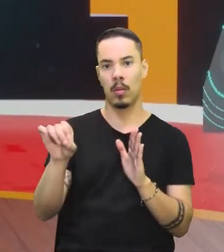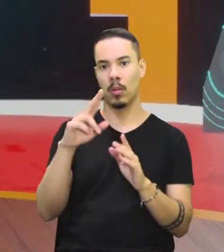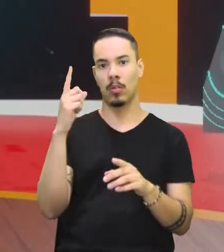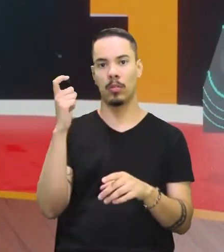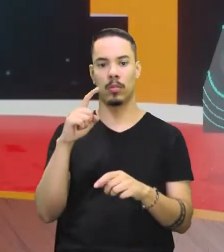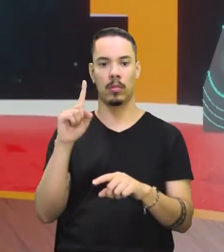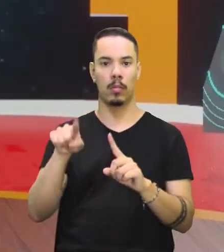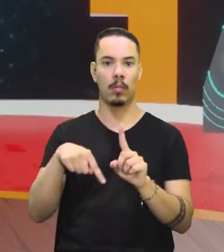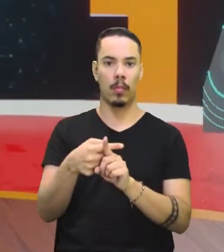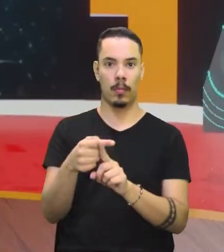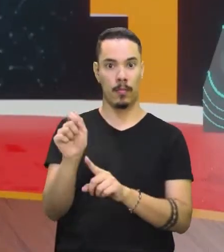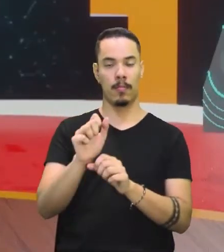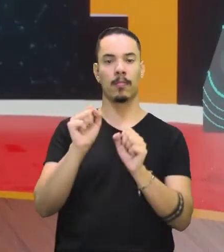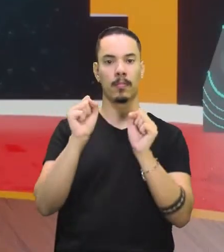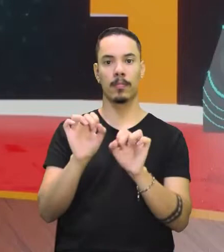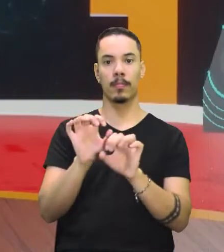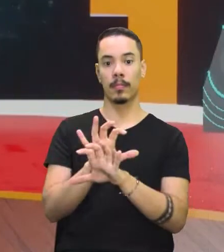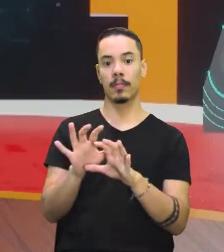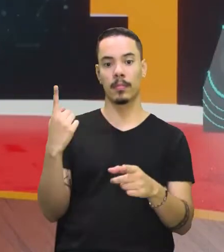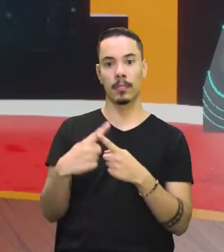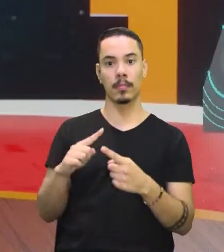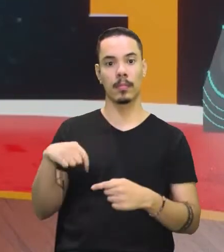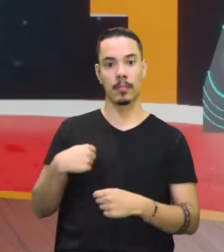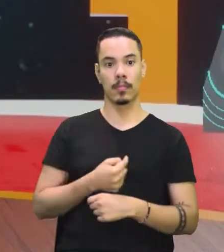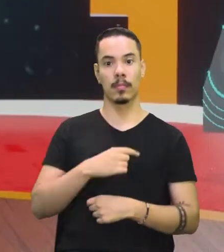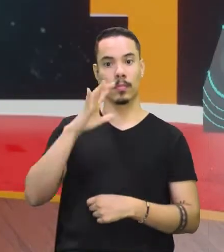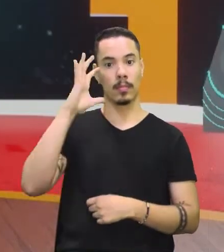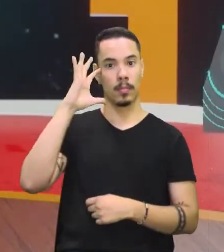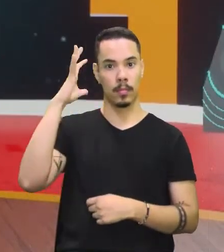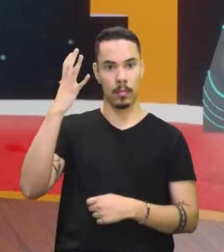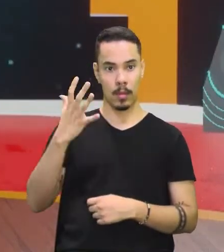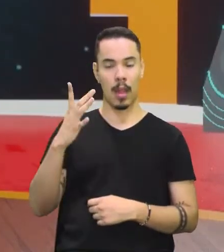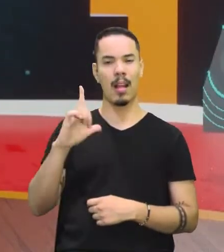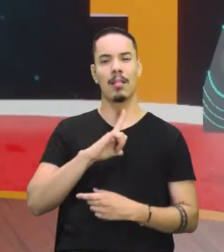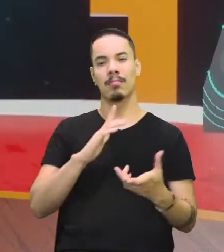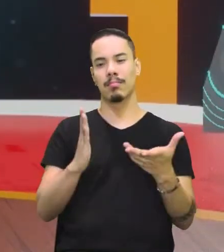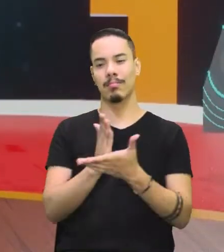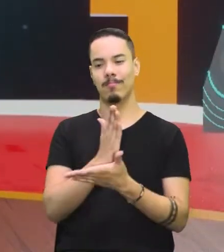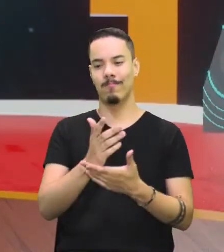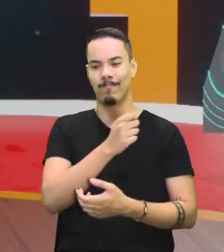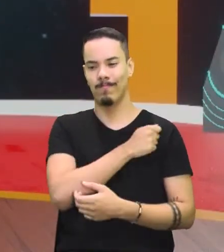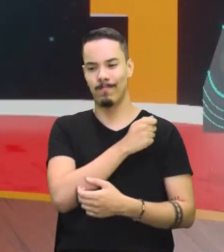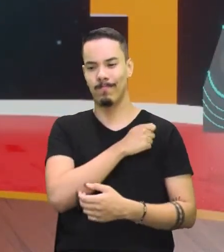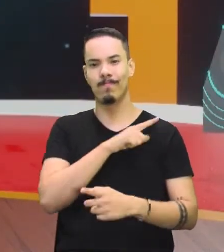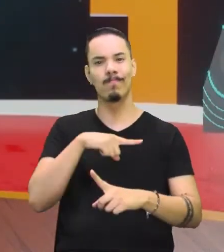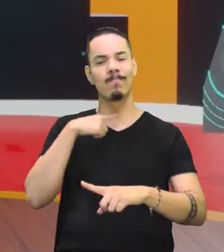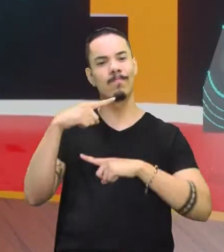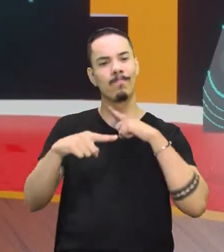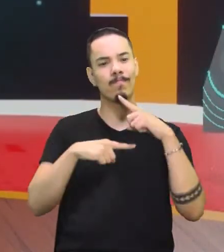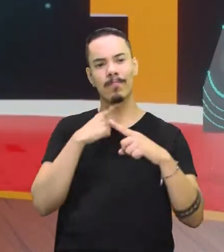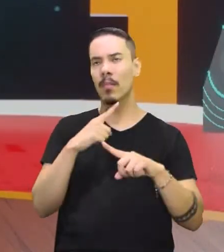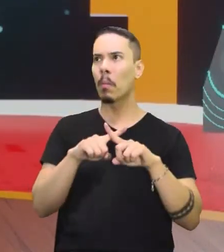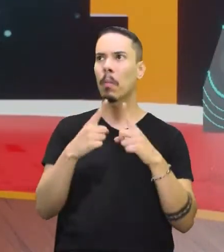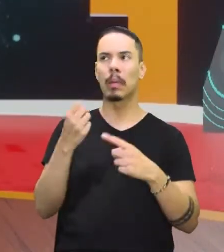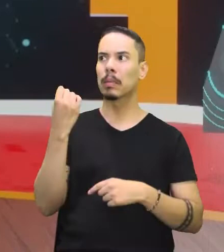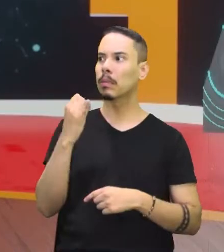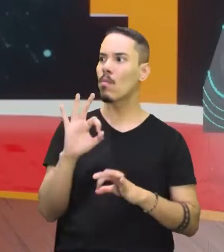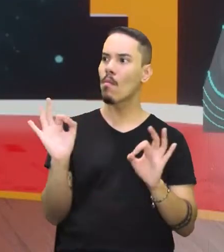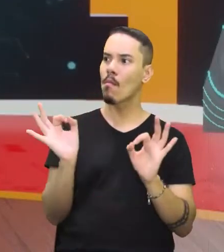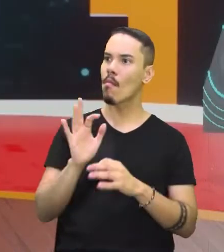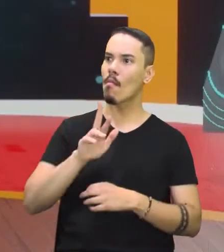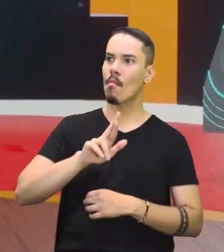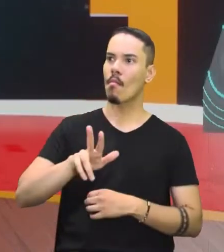dessa forma, para poder a gente realizar essa divisão, tá? E aí tem aluno lá já se perguntando, tá, mas e se não for um polinômio do